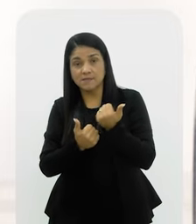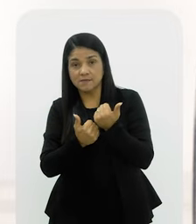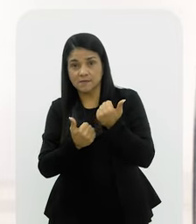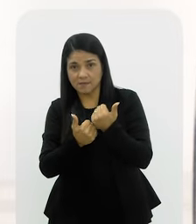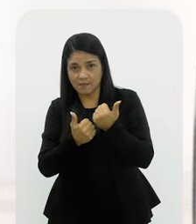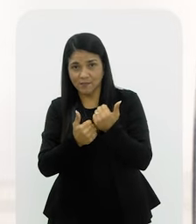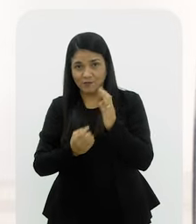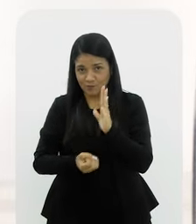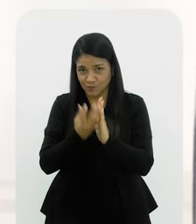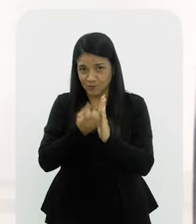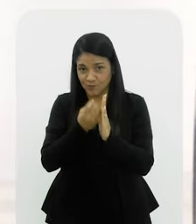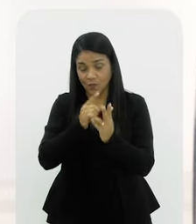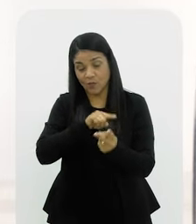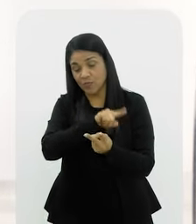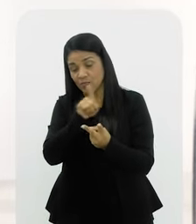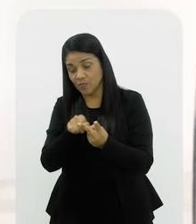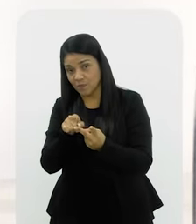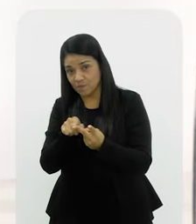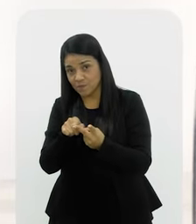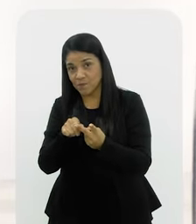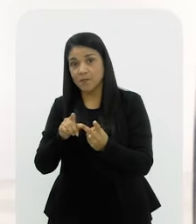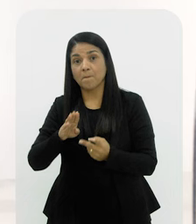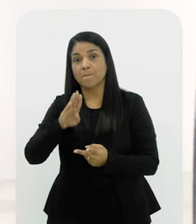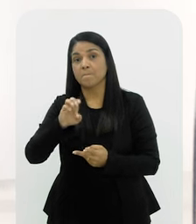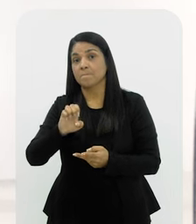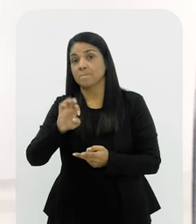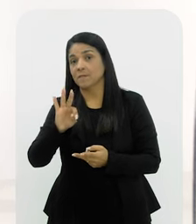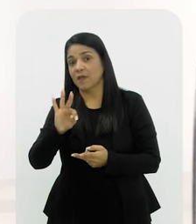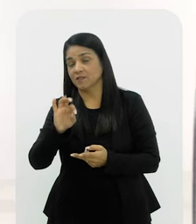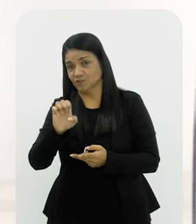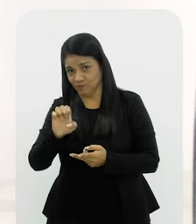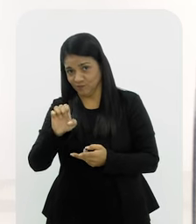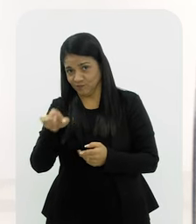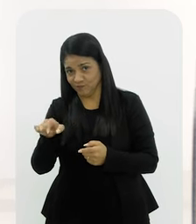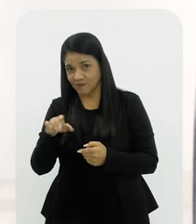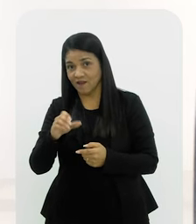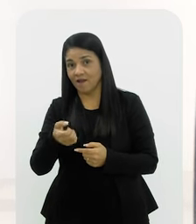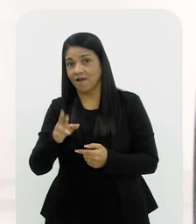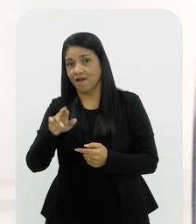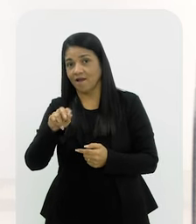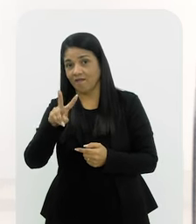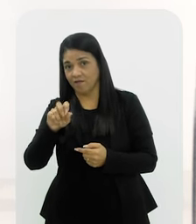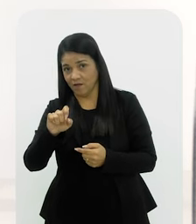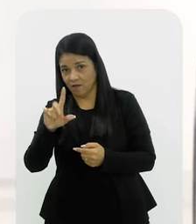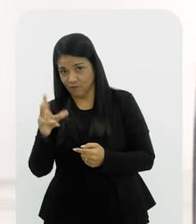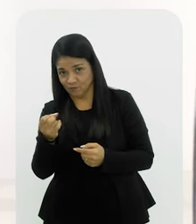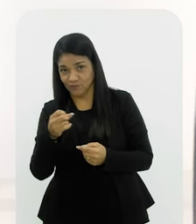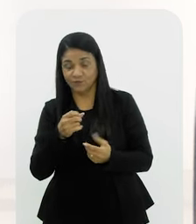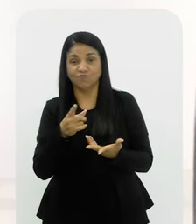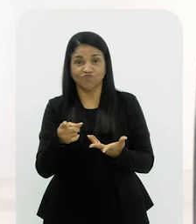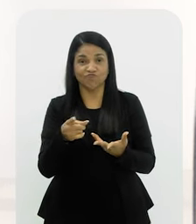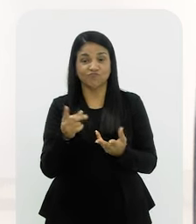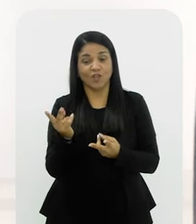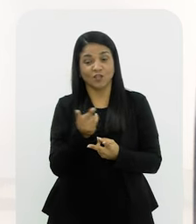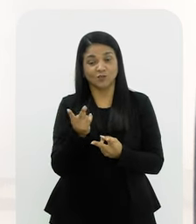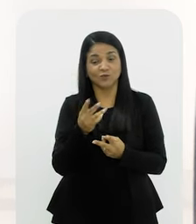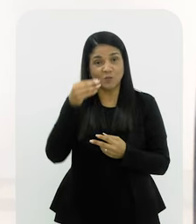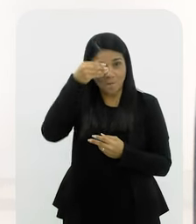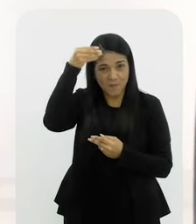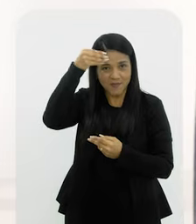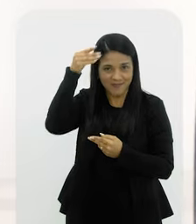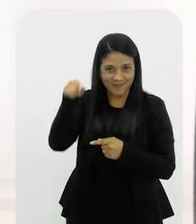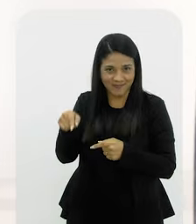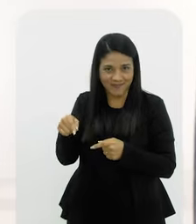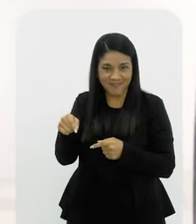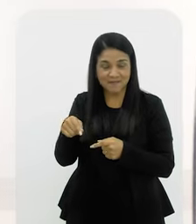produção e fiz a Alcione e fiz logo a seguir a Beth. Eu fiz dois discos como assistente de produção da Alcione e dois da Beth. Duas madrinhas. É,